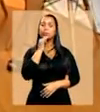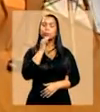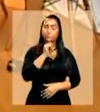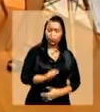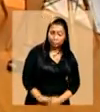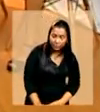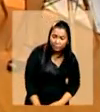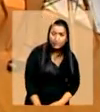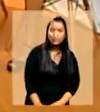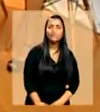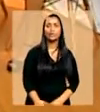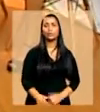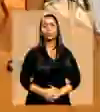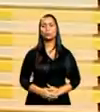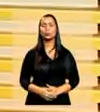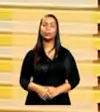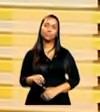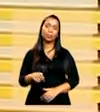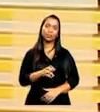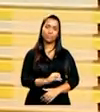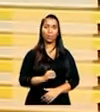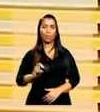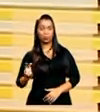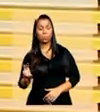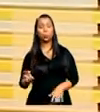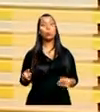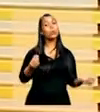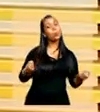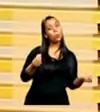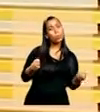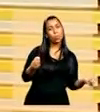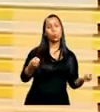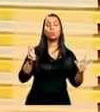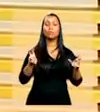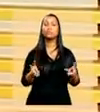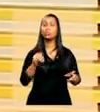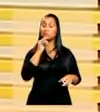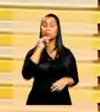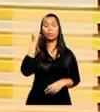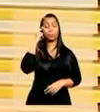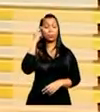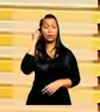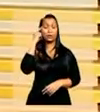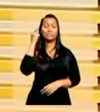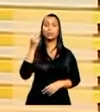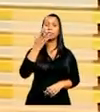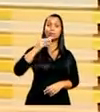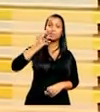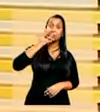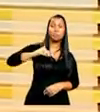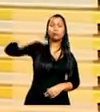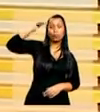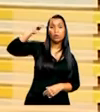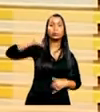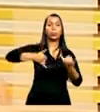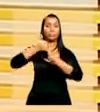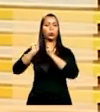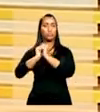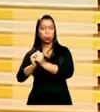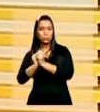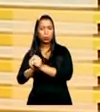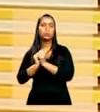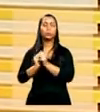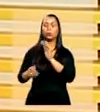dos pequenininhos, né, você que trabalha com a educação infantil, como é que é essa questão? Por exemplo, quando a gente pensa em crianças maiores, elas